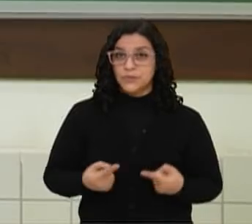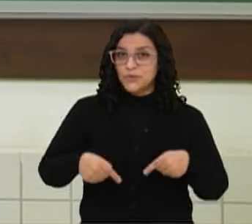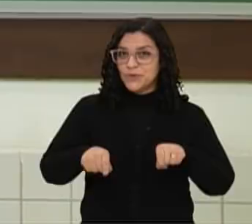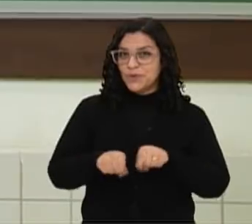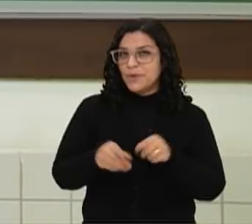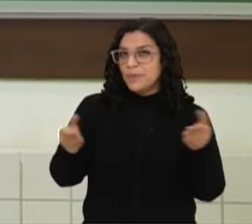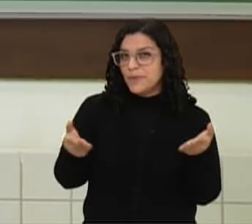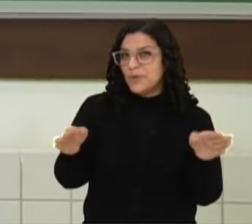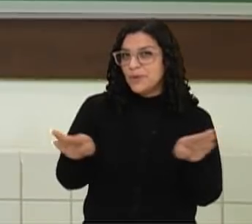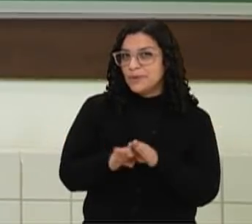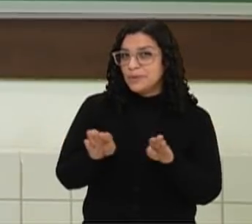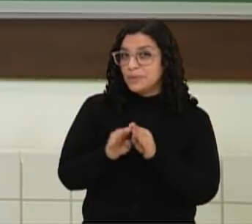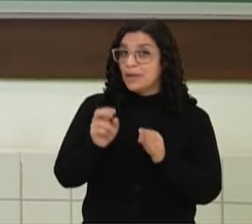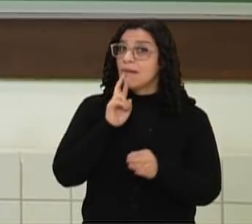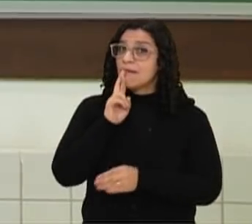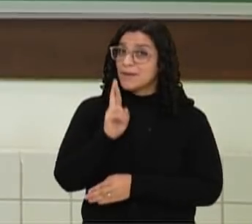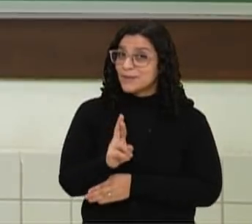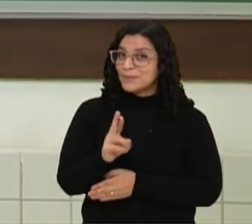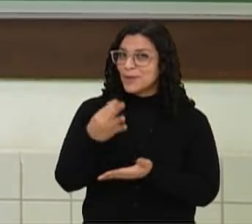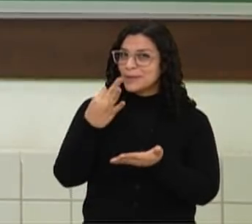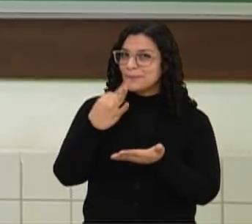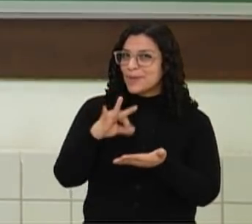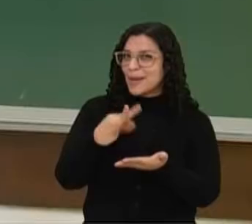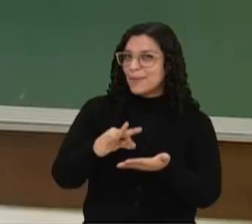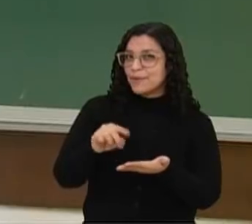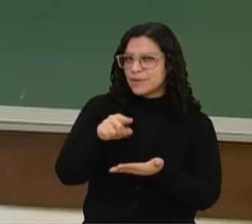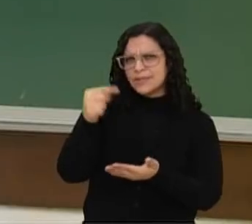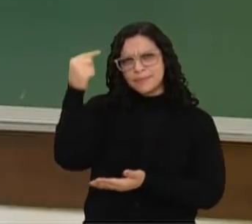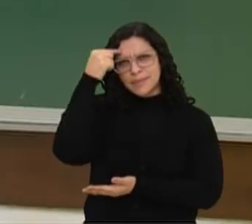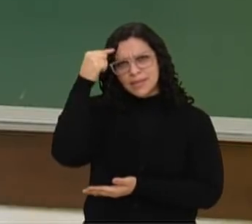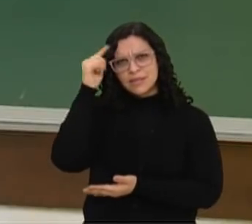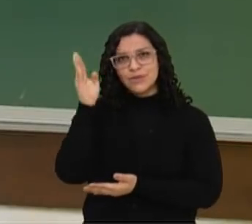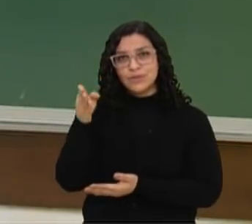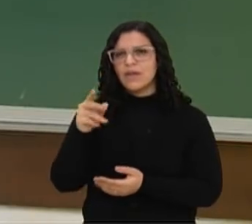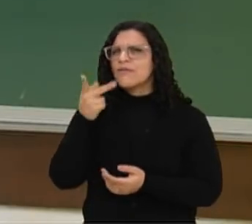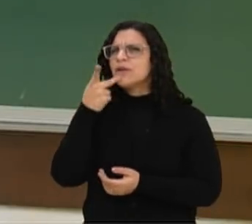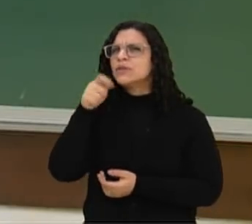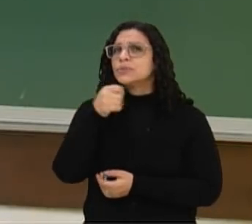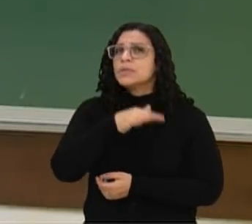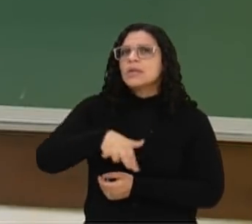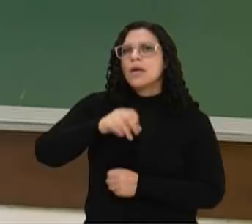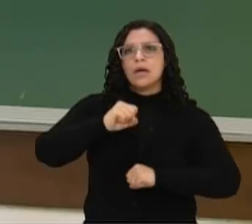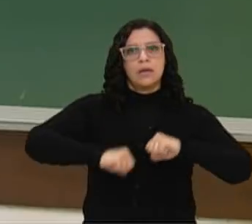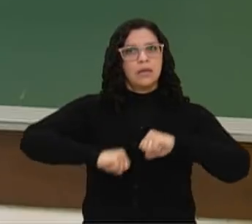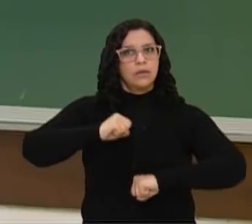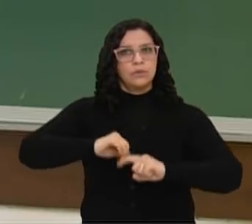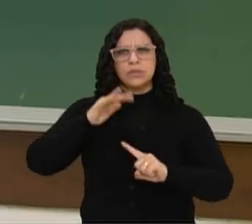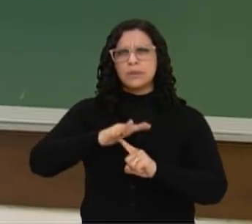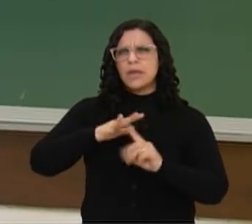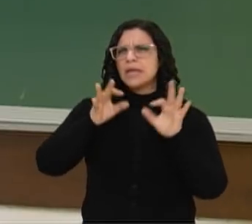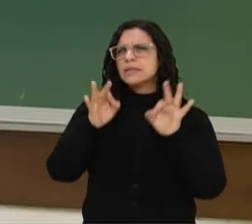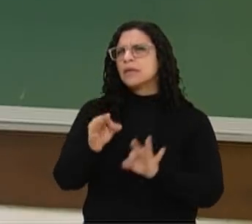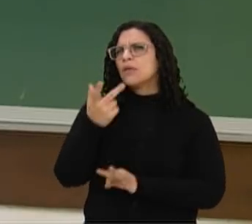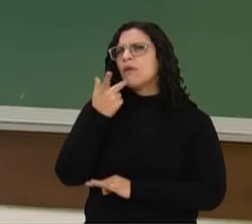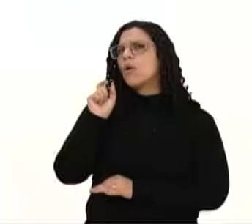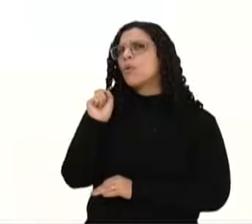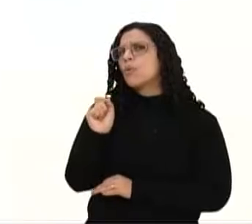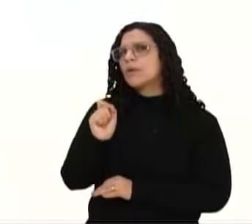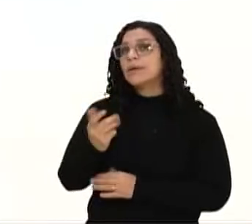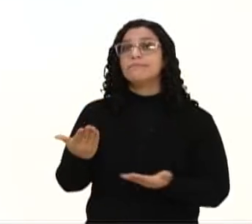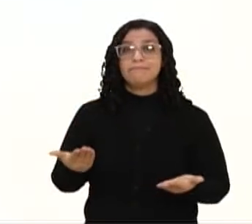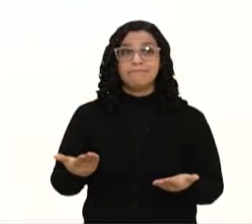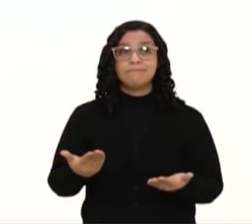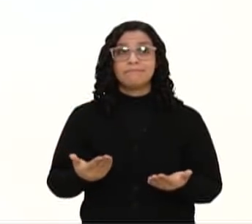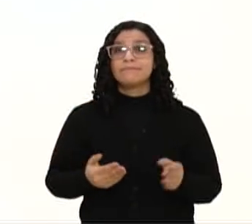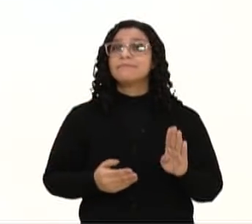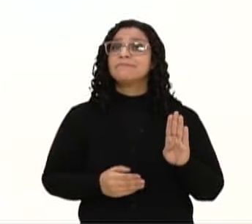Voltamos então ali com uma atividadezinha, um exercício que ficou para vocês pensarem sobre o setor industrial do Paraná. É correto afirmar que,